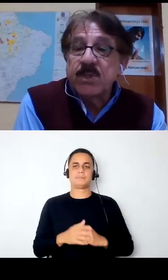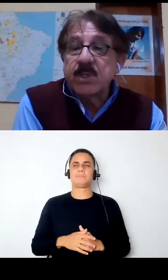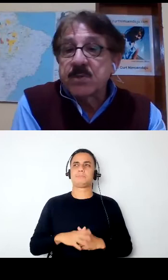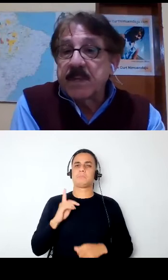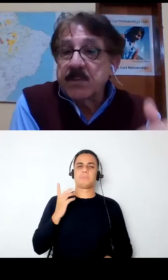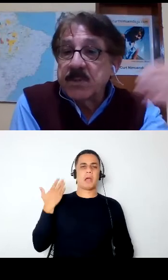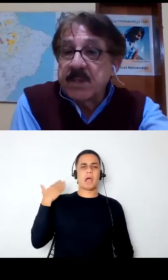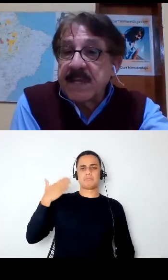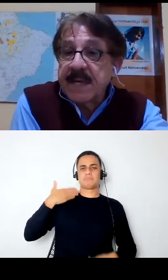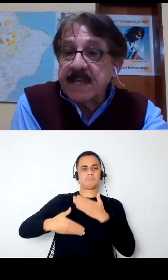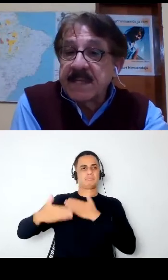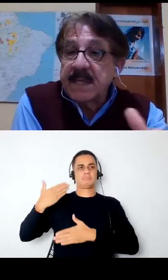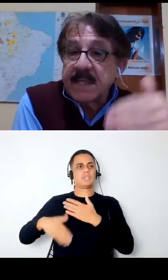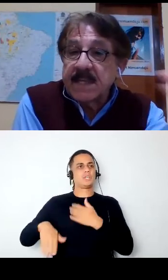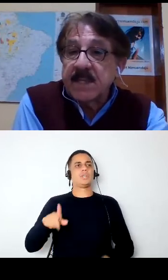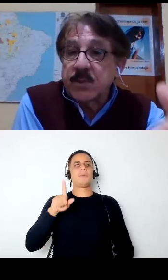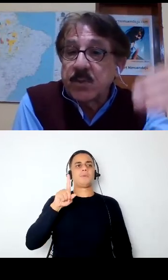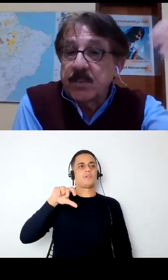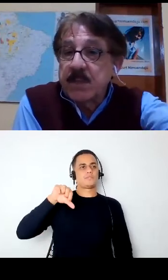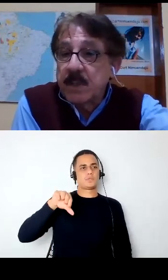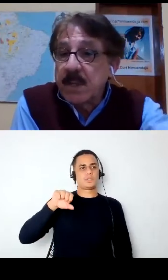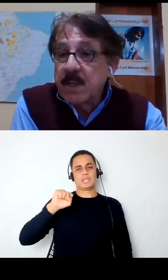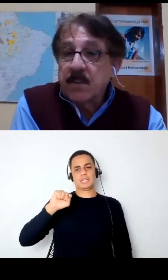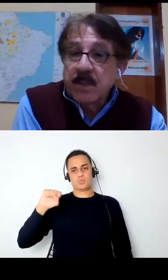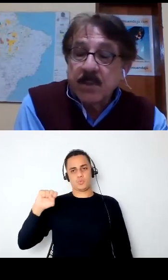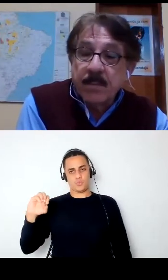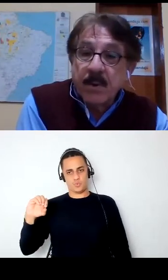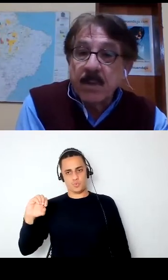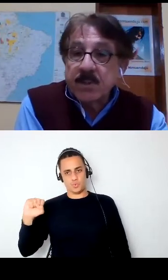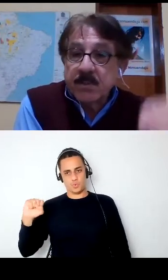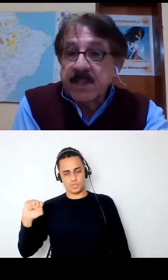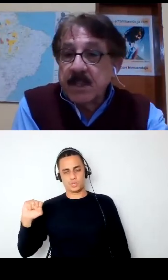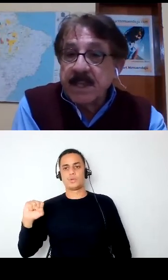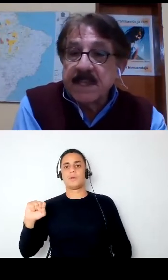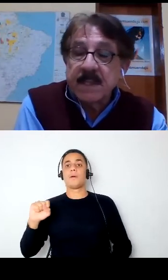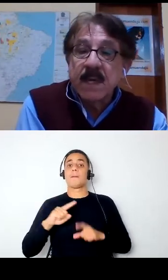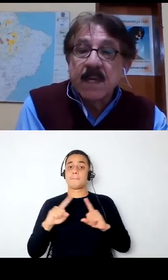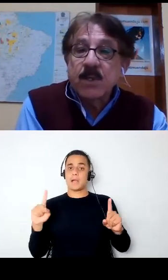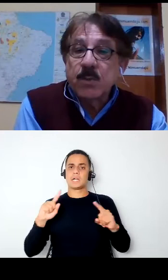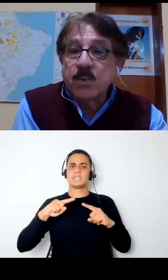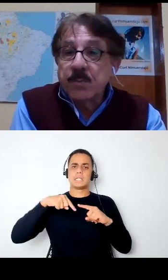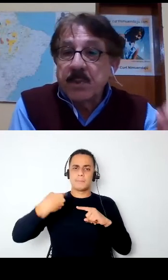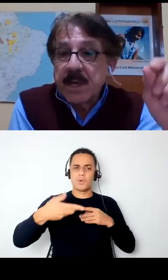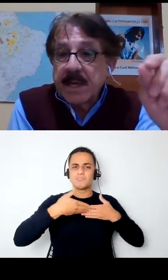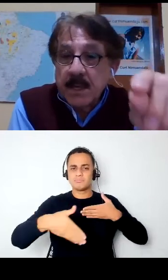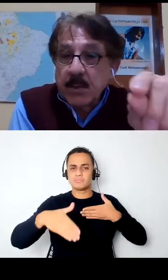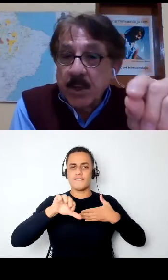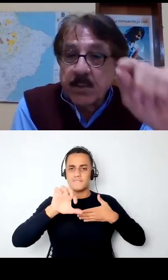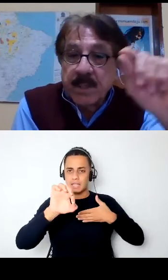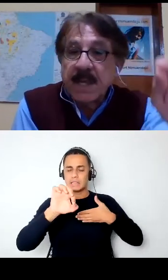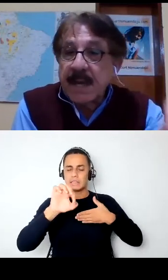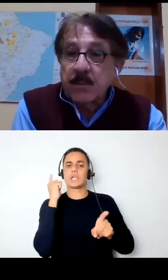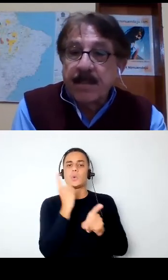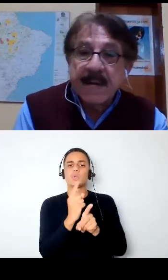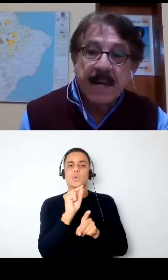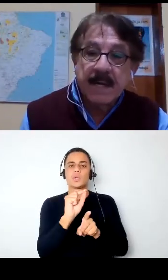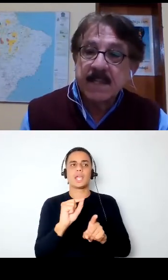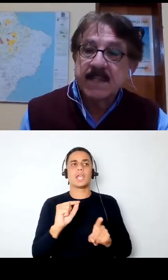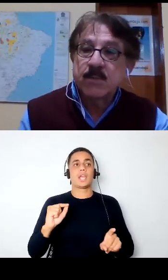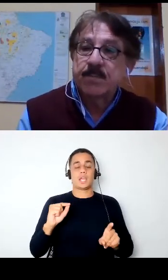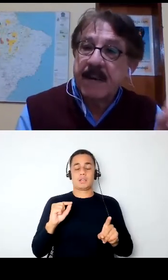tomou como extintos. Mas na década de 70 se descobriu, um antropólogo e depois linguistas, que um grupo, que é aquele 8 que está lá